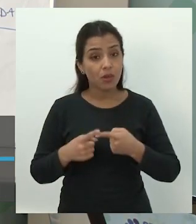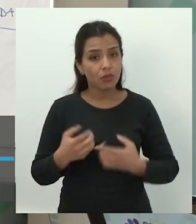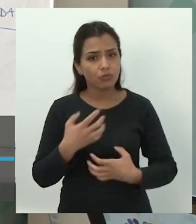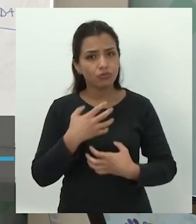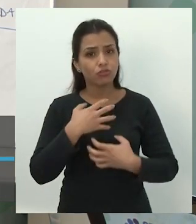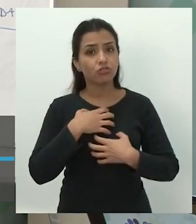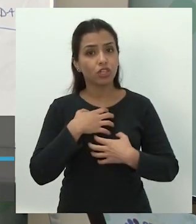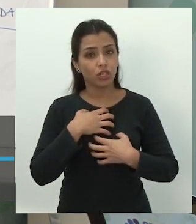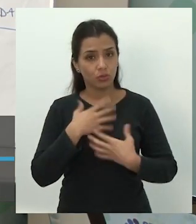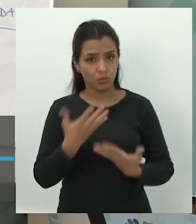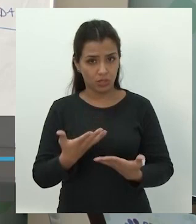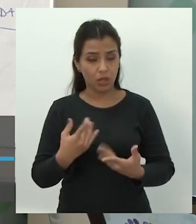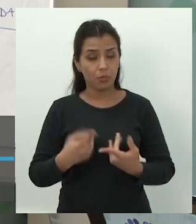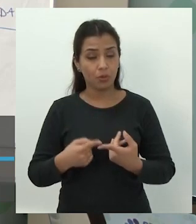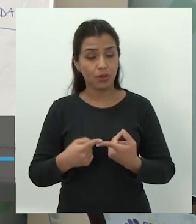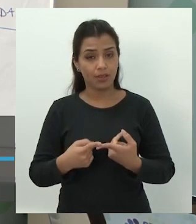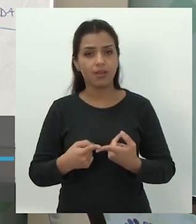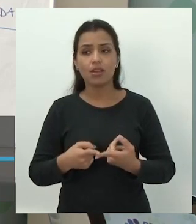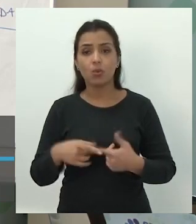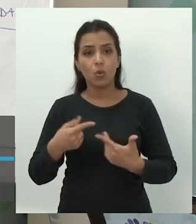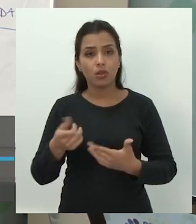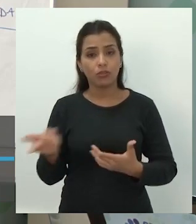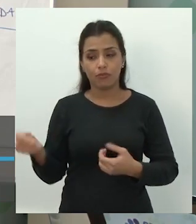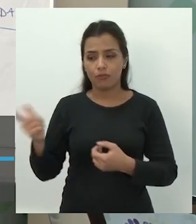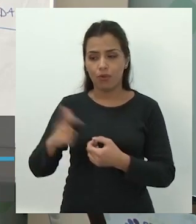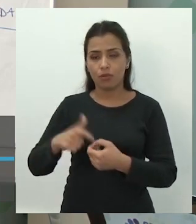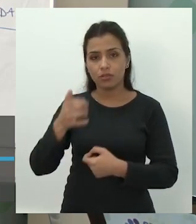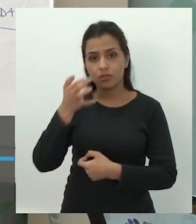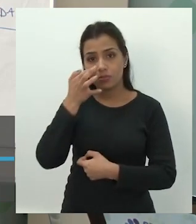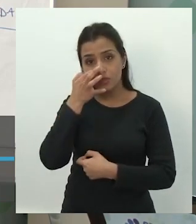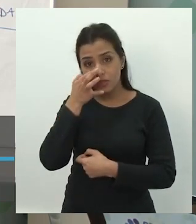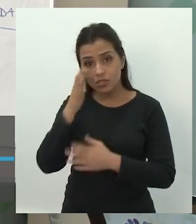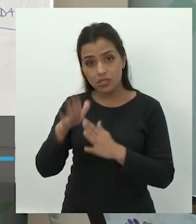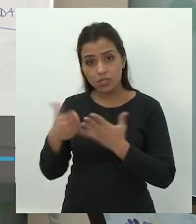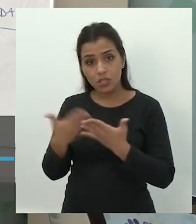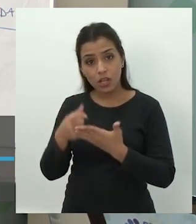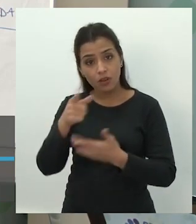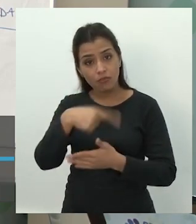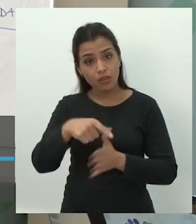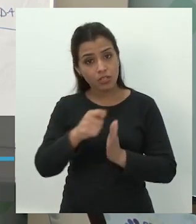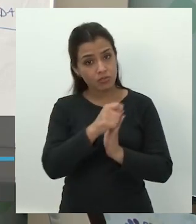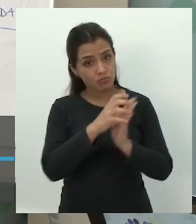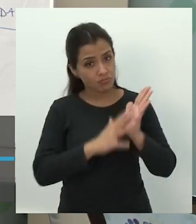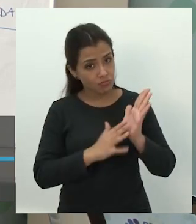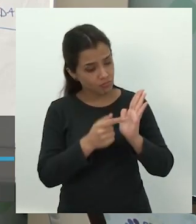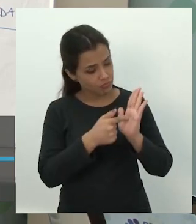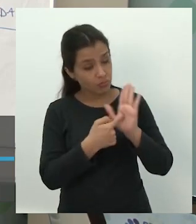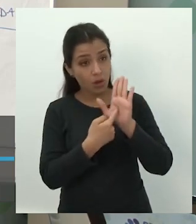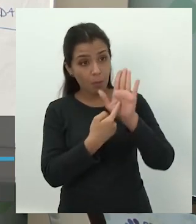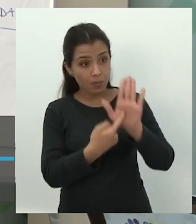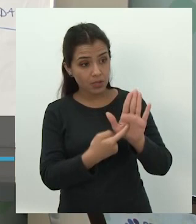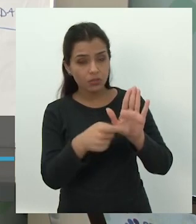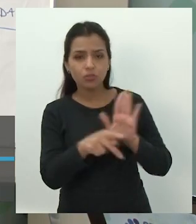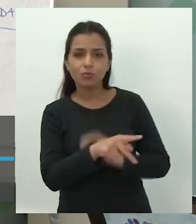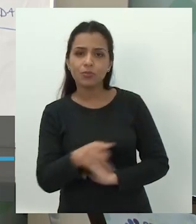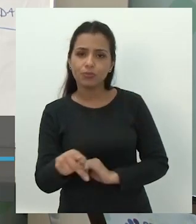nós voltarmos às aulas presenciais, vocês apresentem ao professor de sala de vocês esses essas produções que vocês